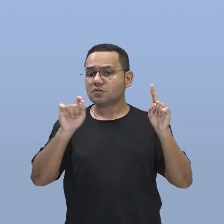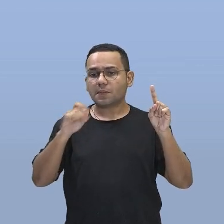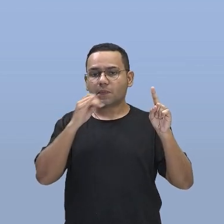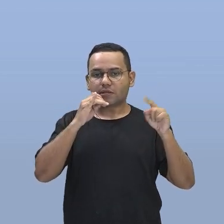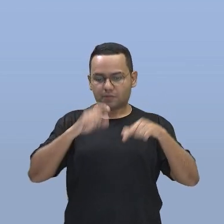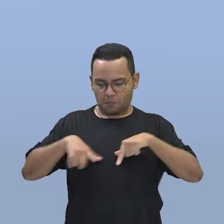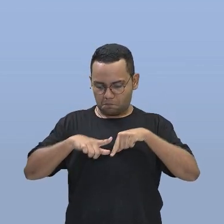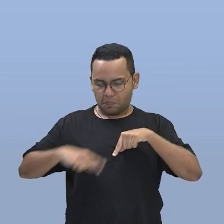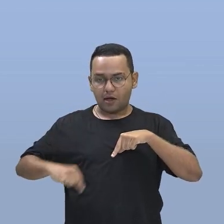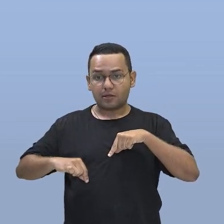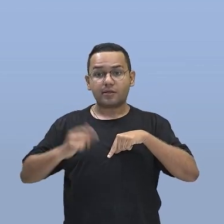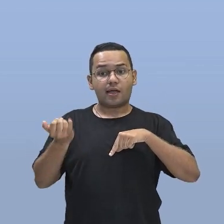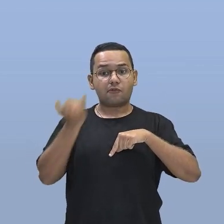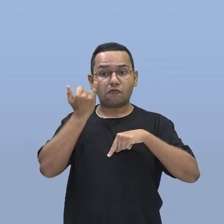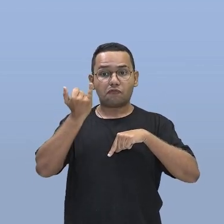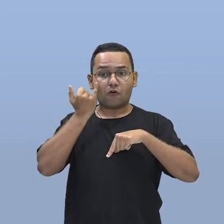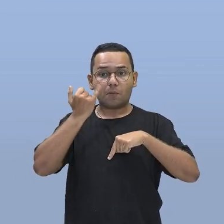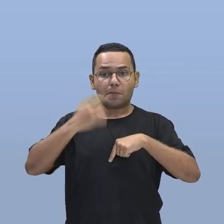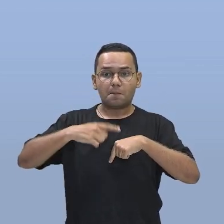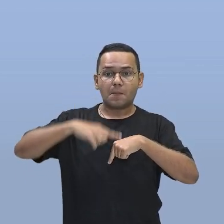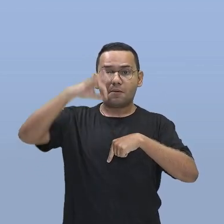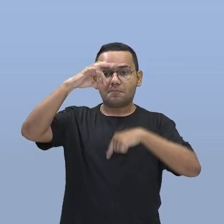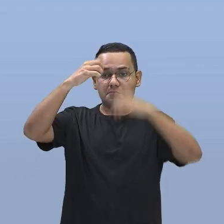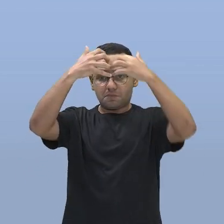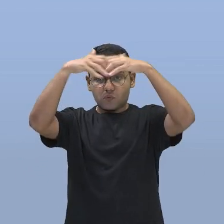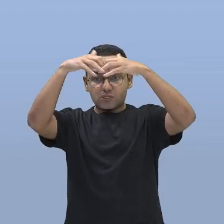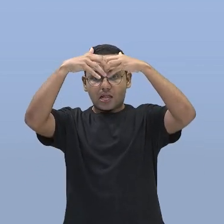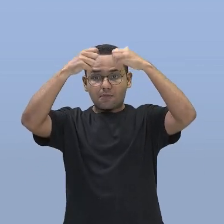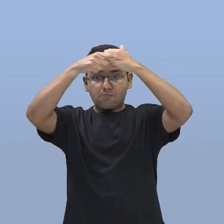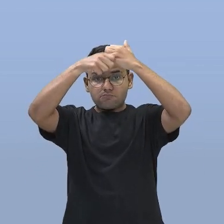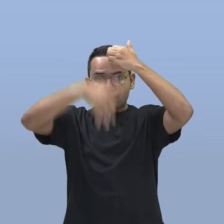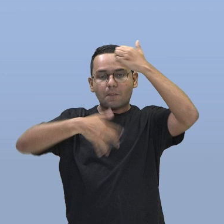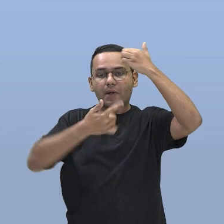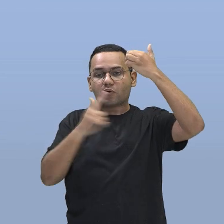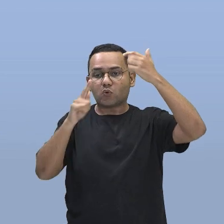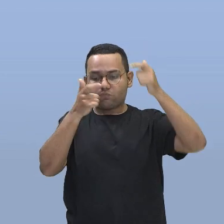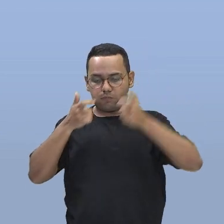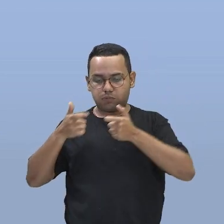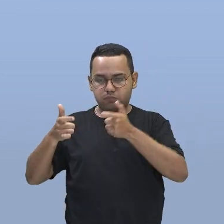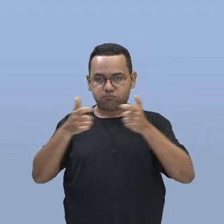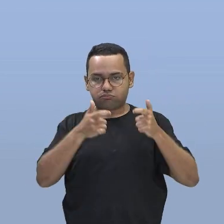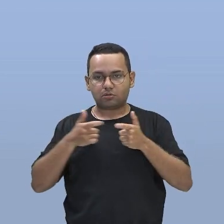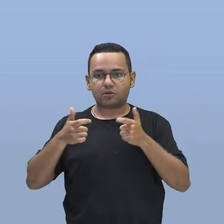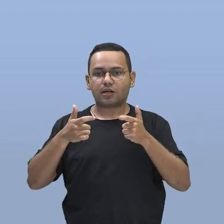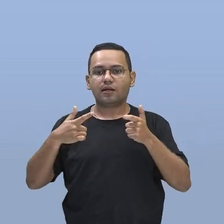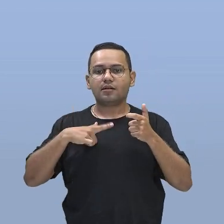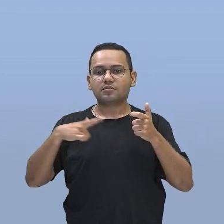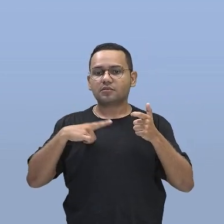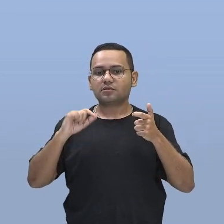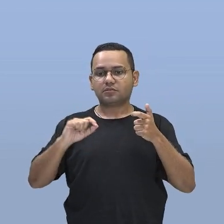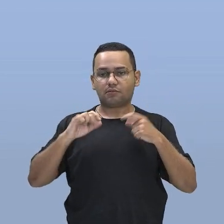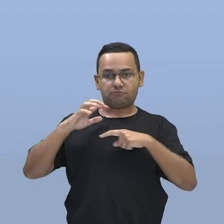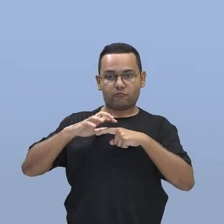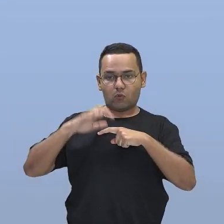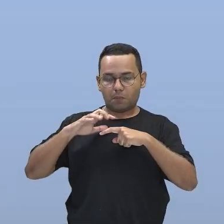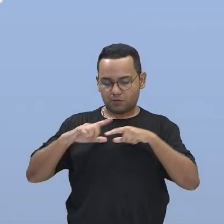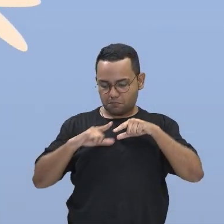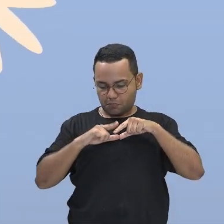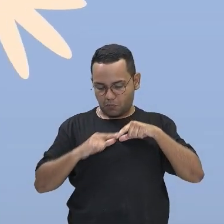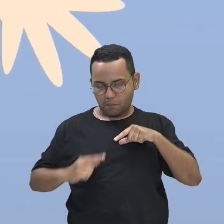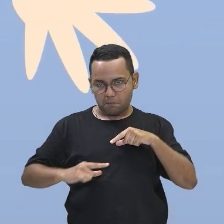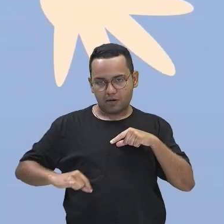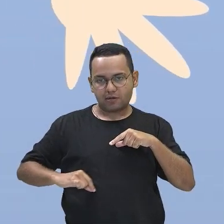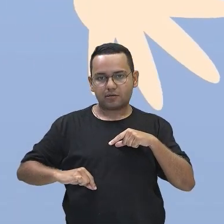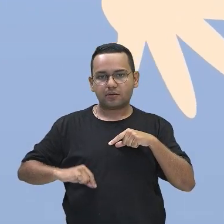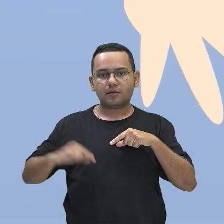sinal para o cérebro, ali para todas as glândulas do sistema endócrino, ocorre um sinal para o pâncreas e o pâncreas